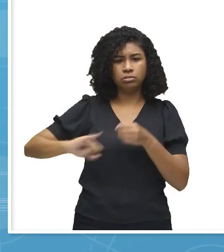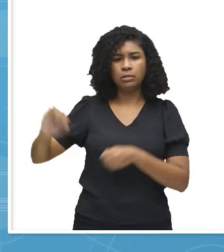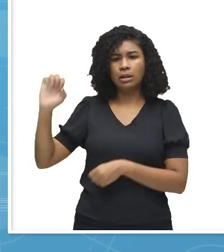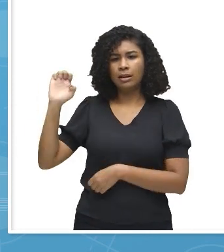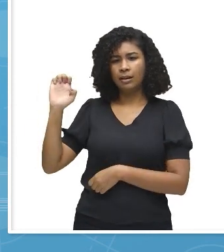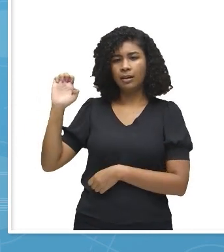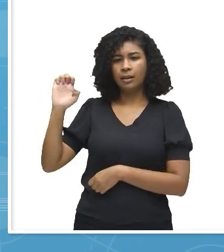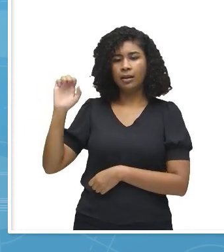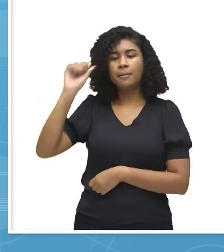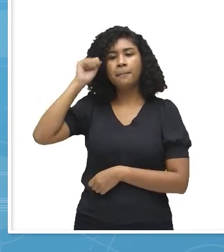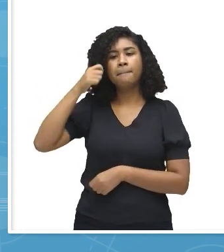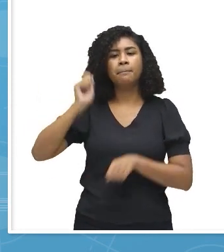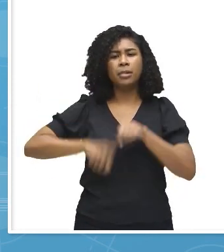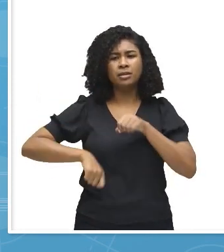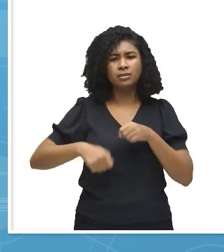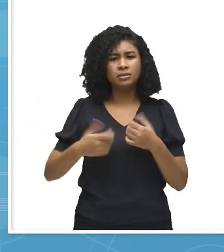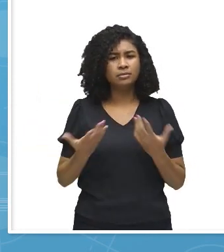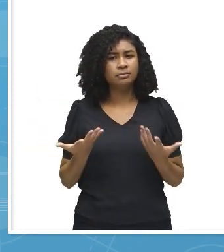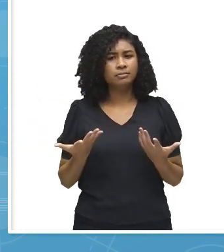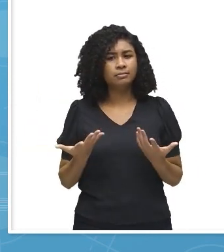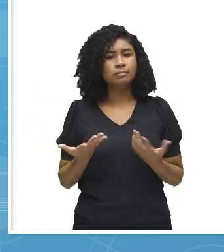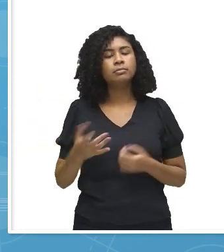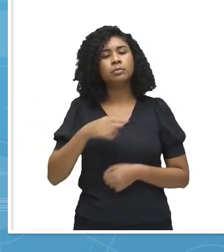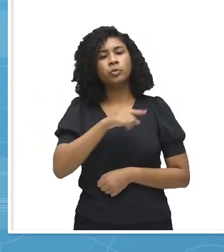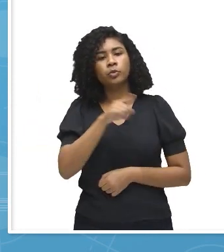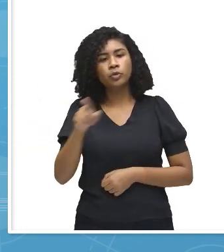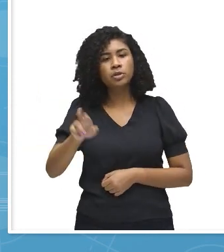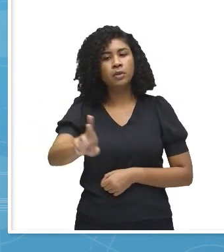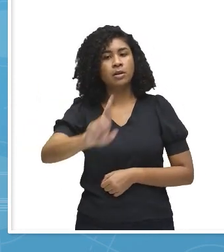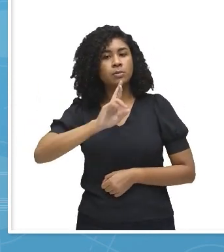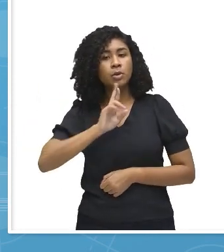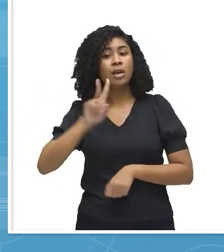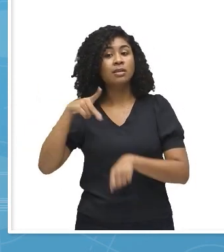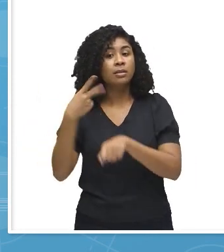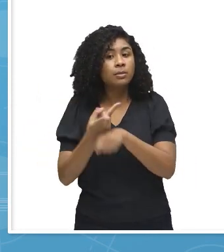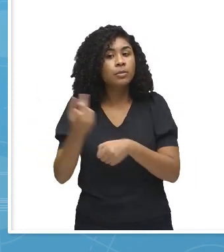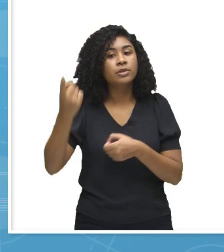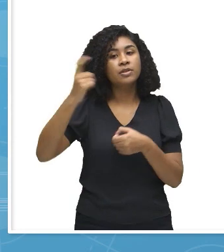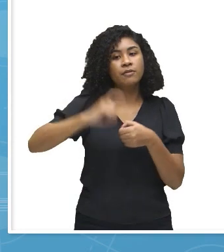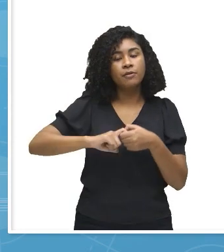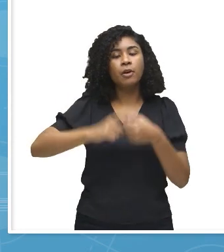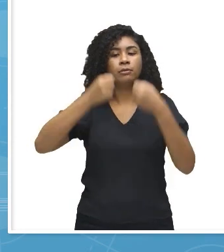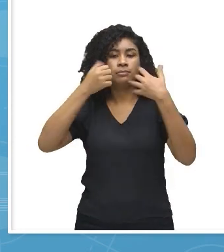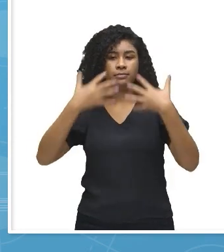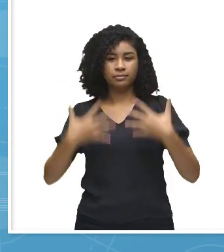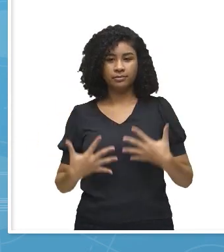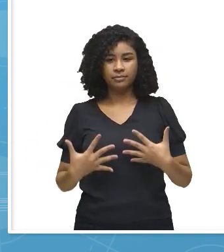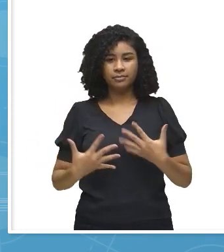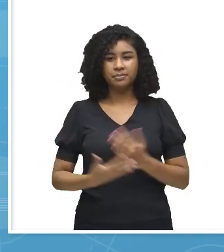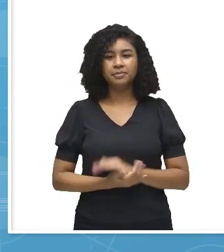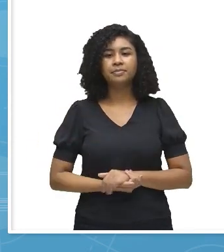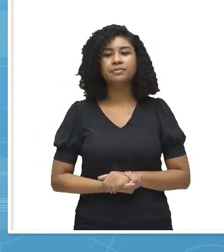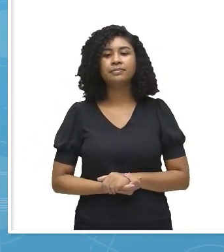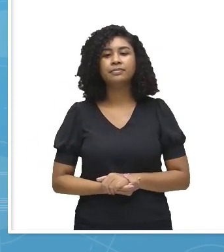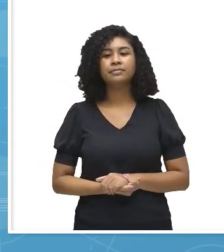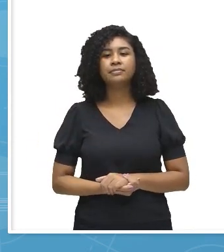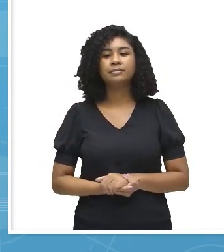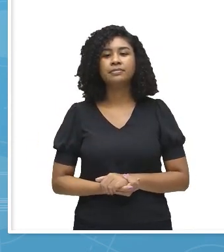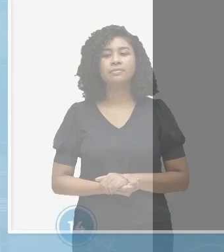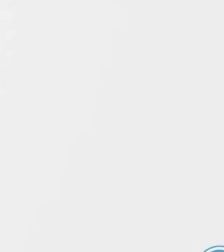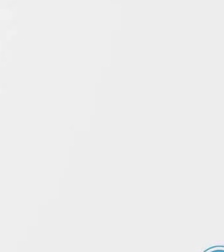letra E, o carvão? Vou deixar um tempo para vocês responderem e daqui a pouco eu comento aqui na interatividade.